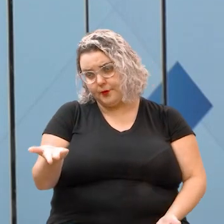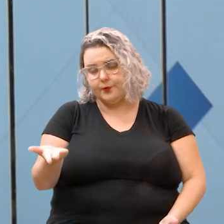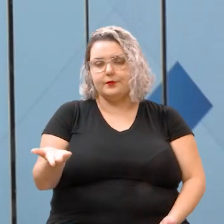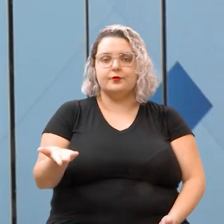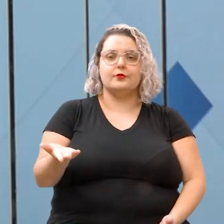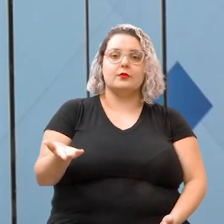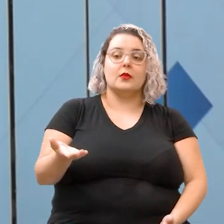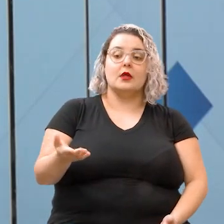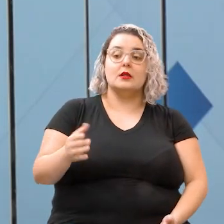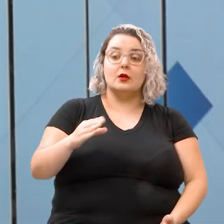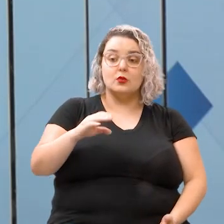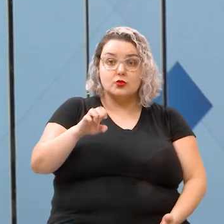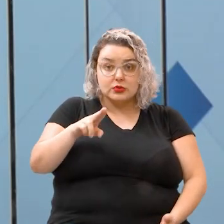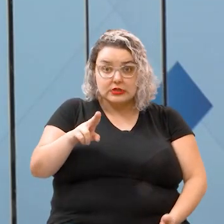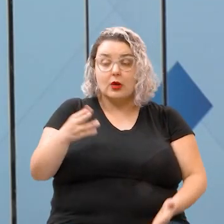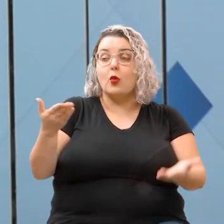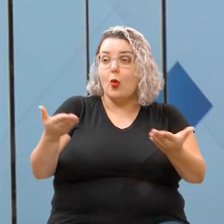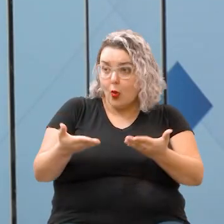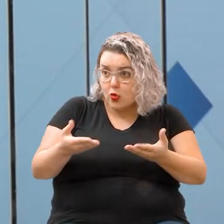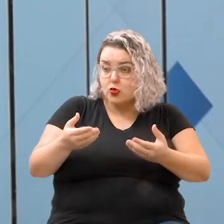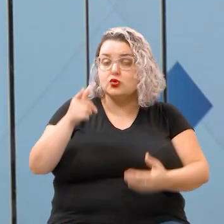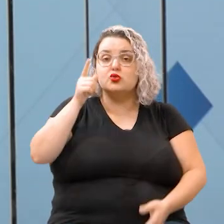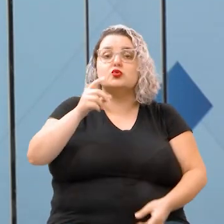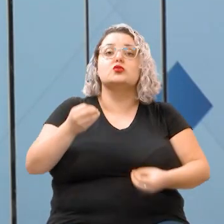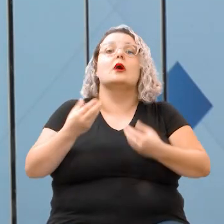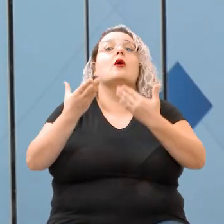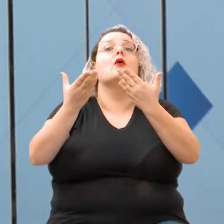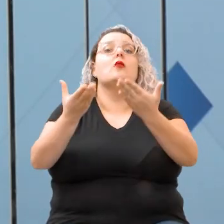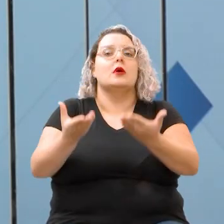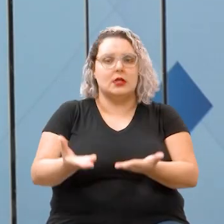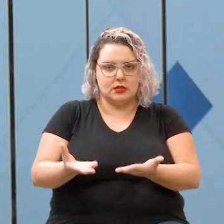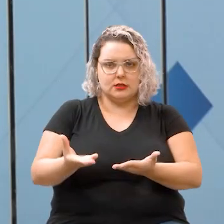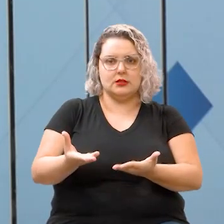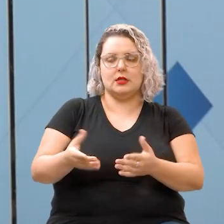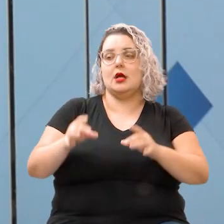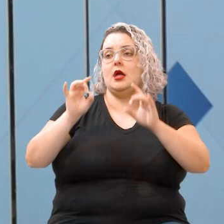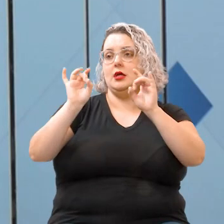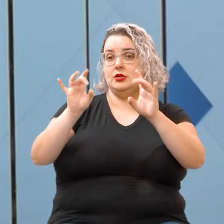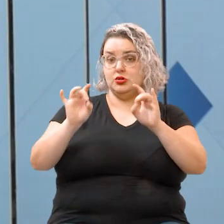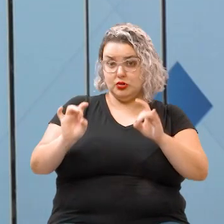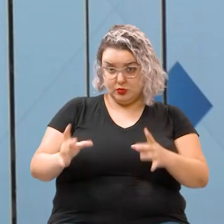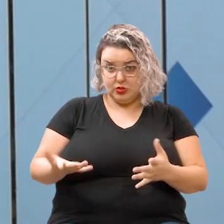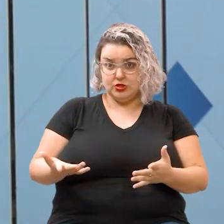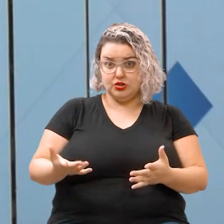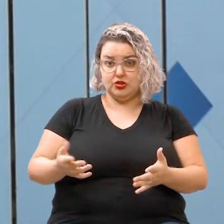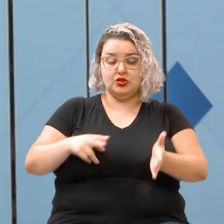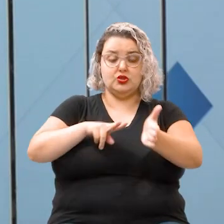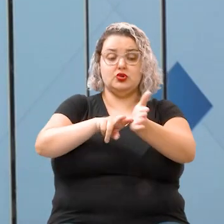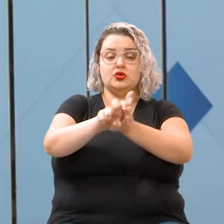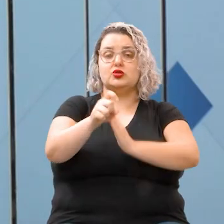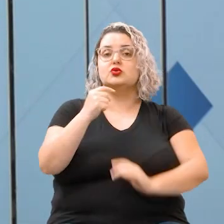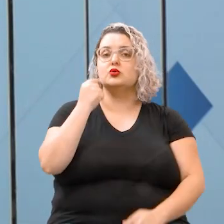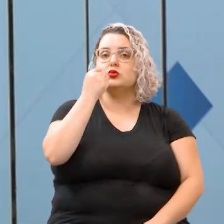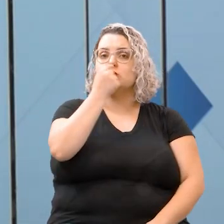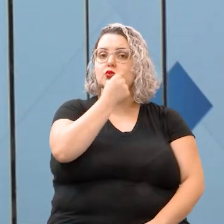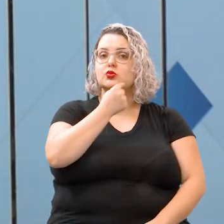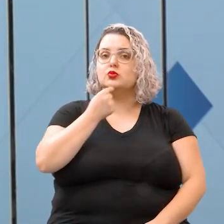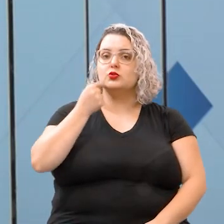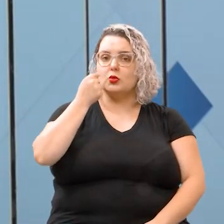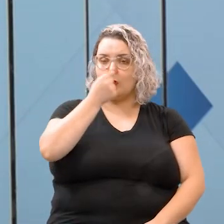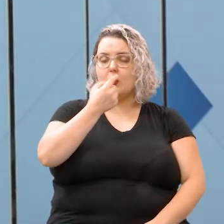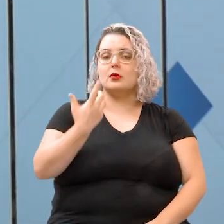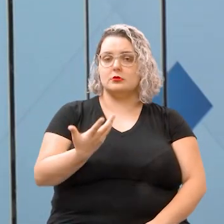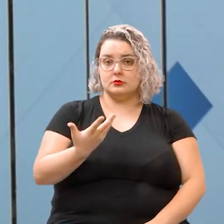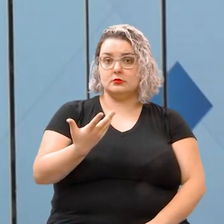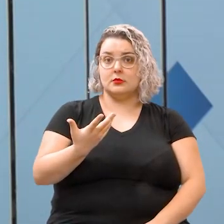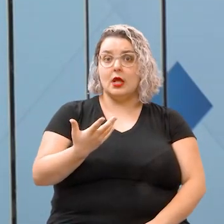Então, o CEL hoje, ele consegue oferecer a especialidade de diagnóstico bucal, que a gente